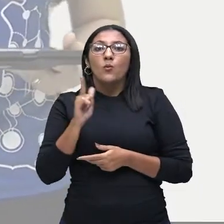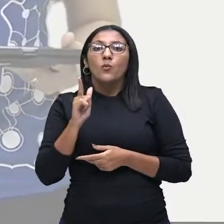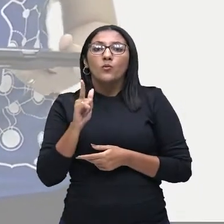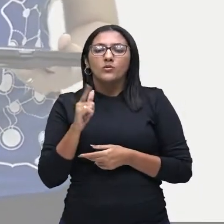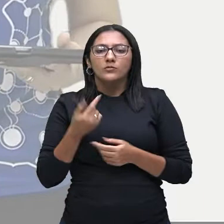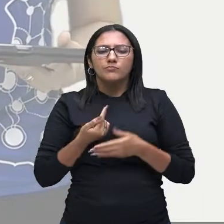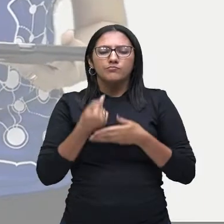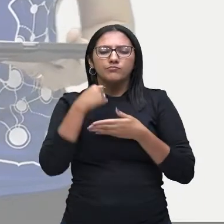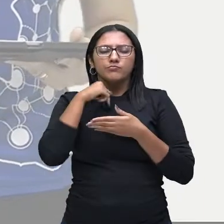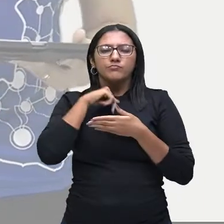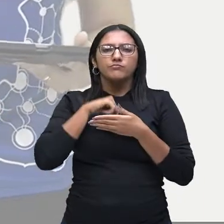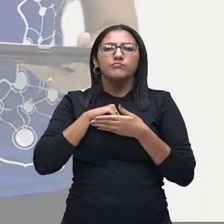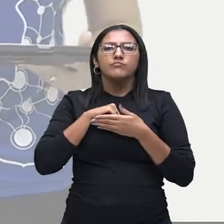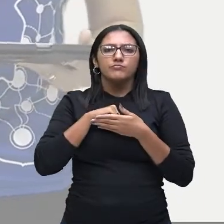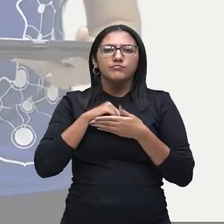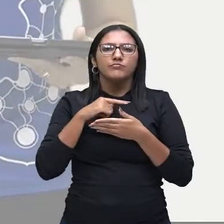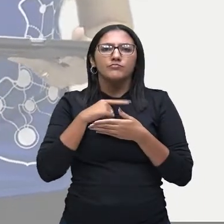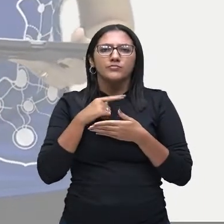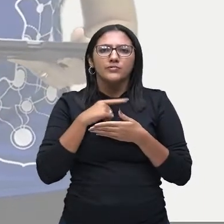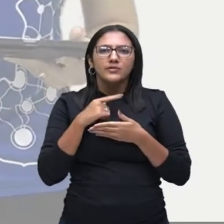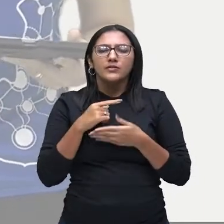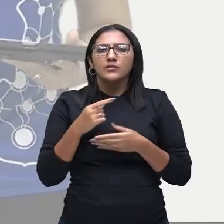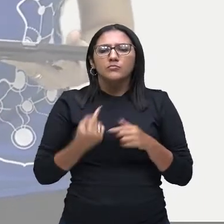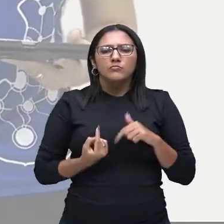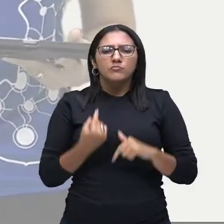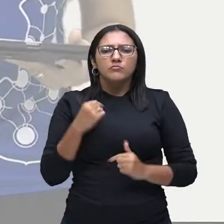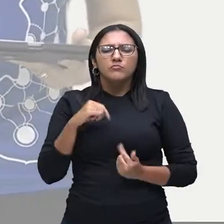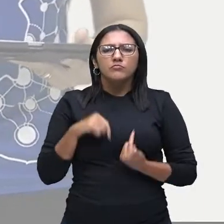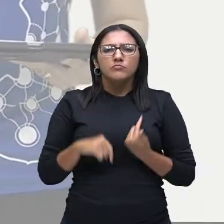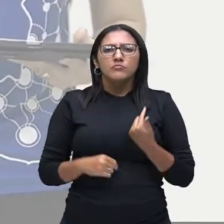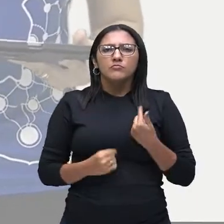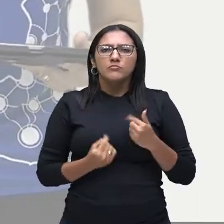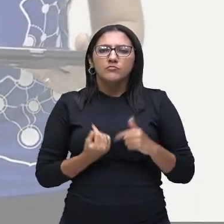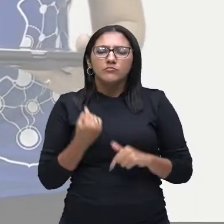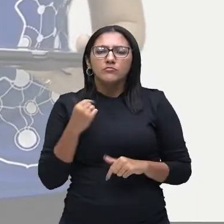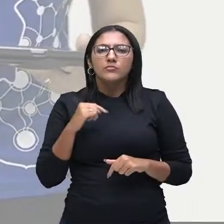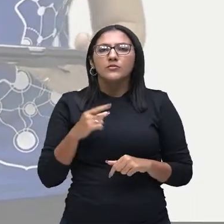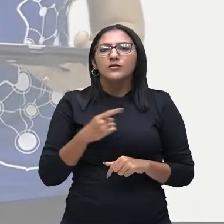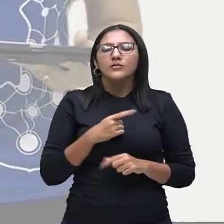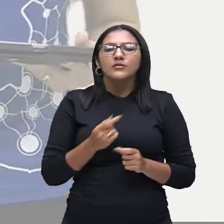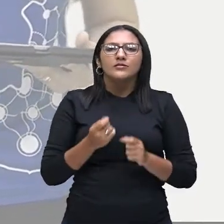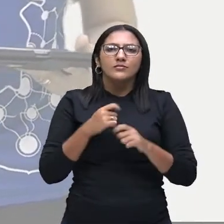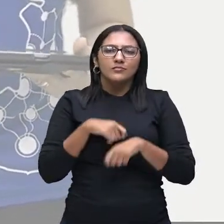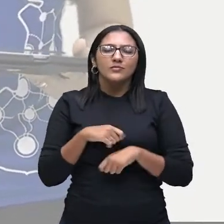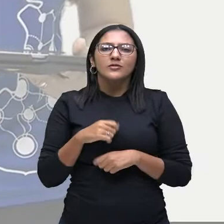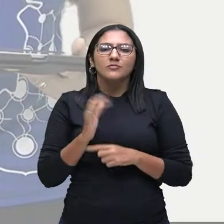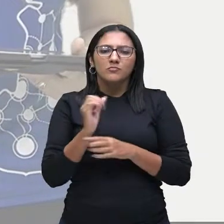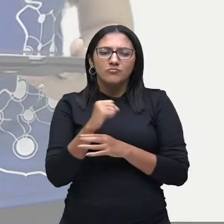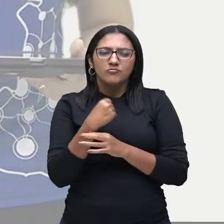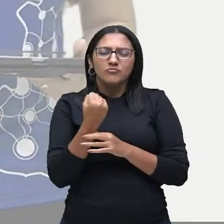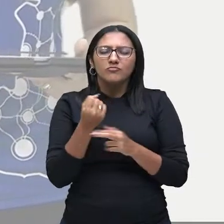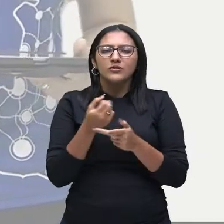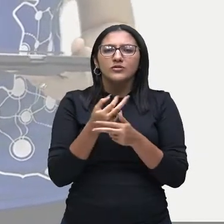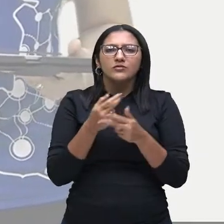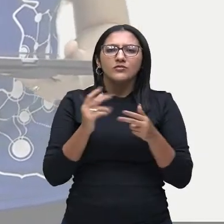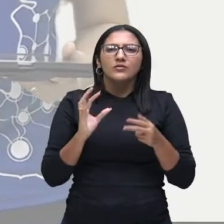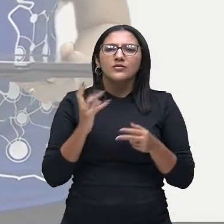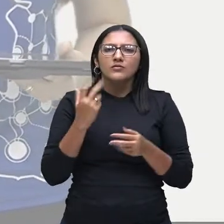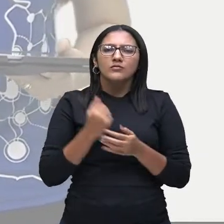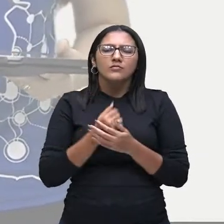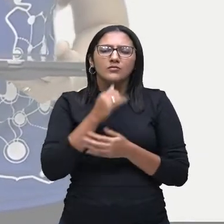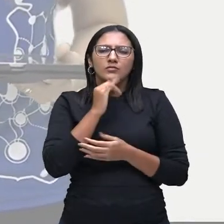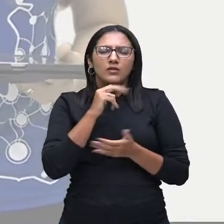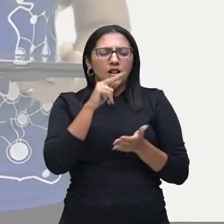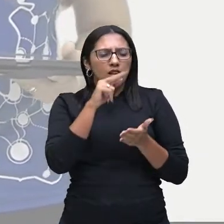por dentro, as partes que funcionam dentro do corpo para que a gente possa realizar nossas atividades, como